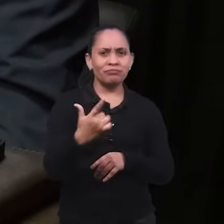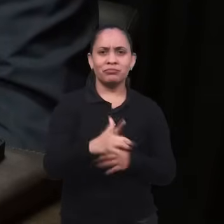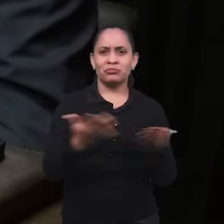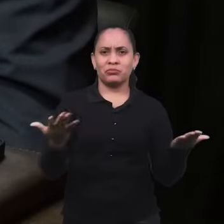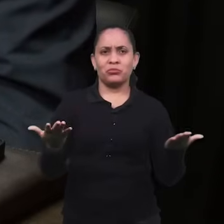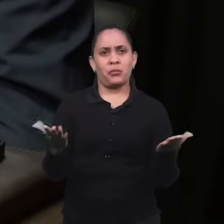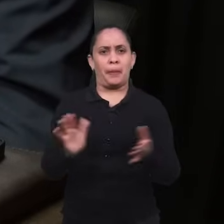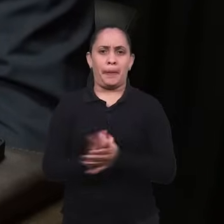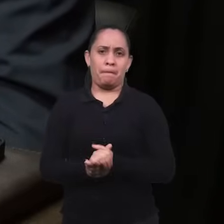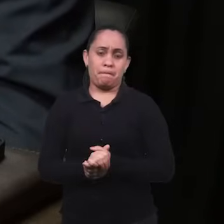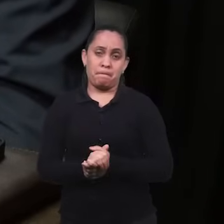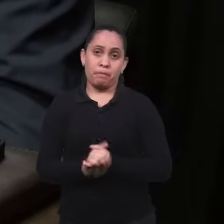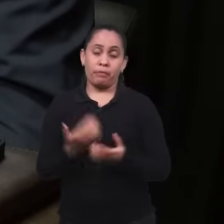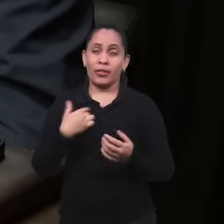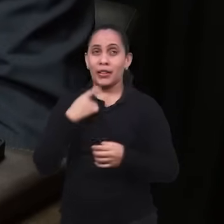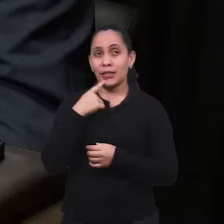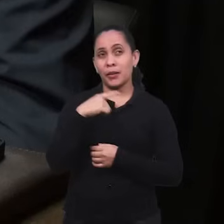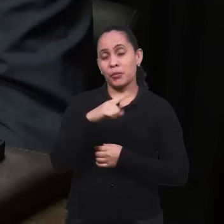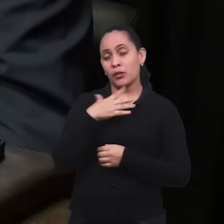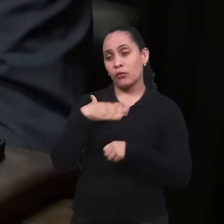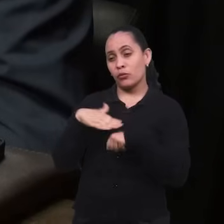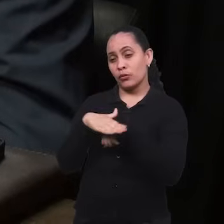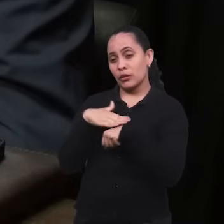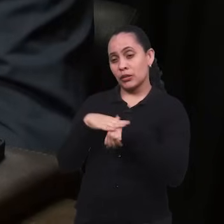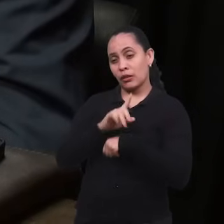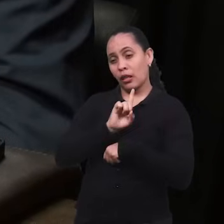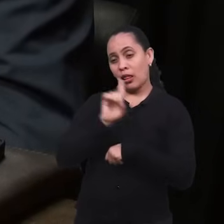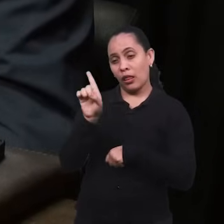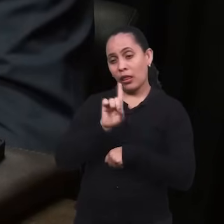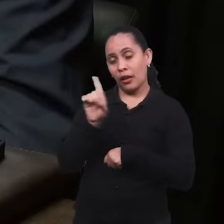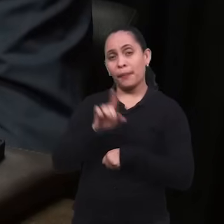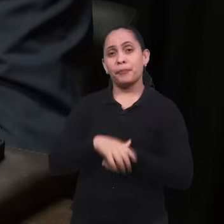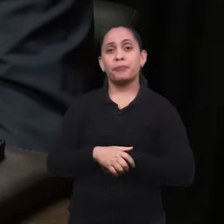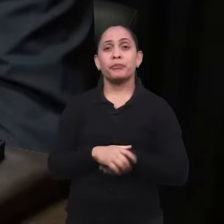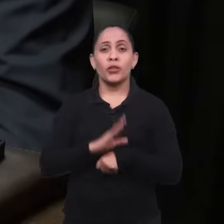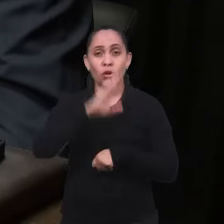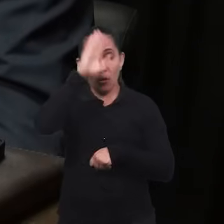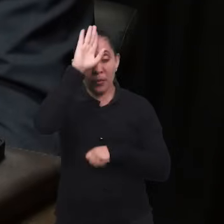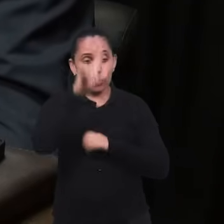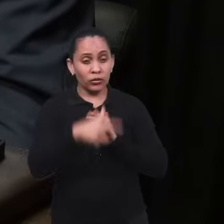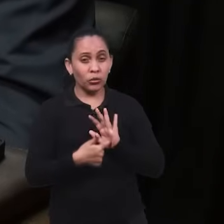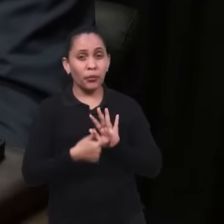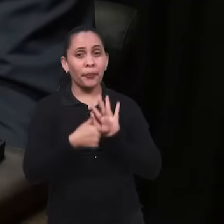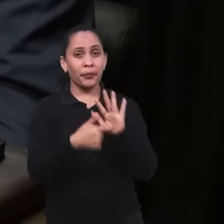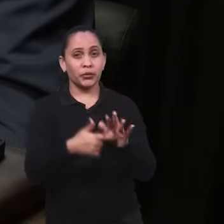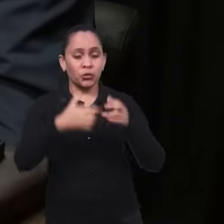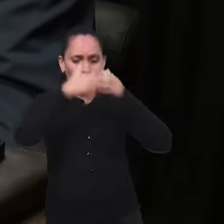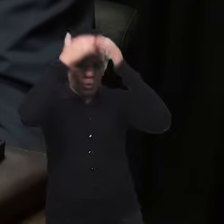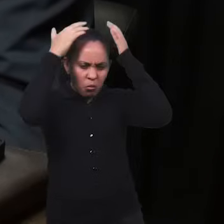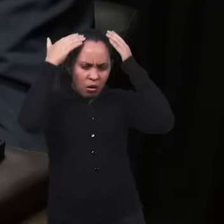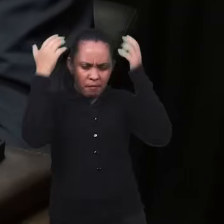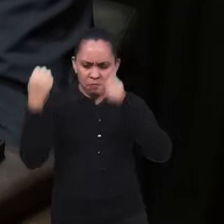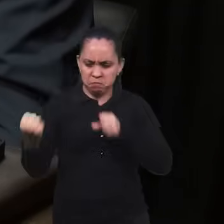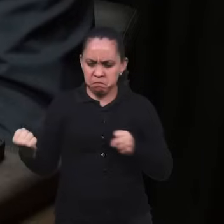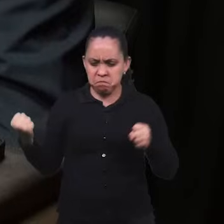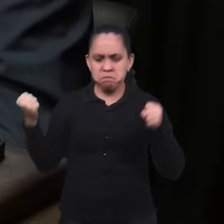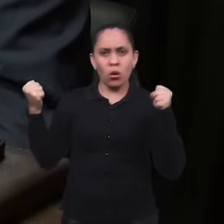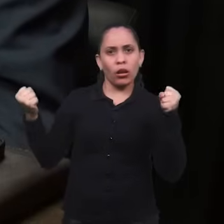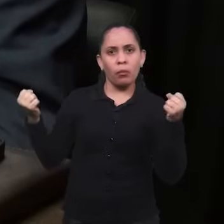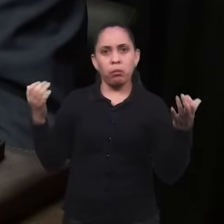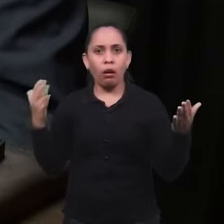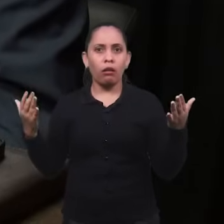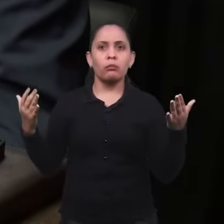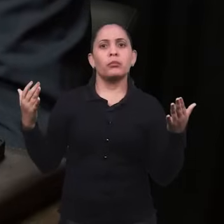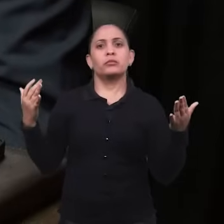para a eternidade, não para esta vida, né? Essa semana eu estava falando com um companheiro lá em Romanos, falando, né? Isso é um reino que não se abala. Nós